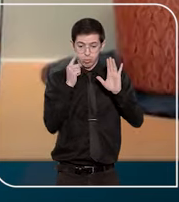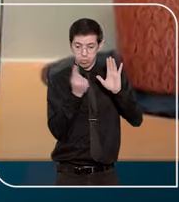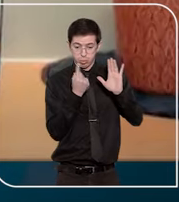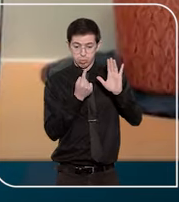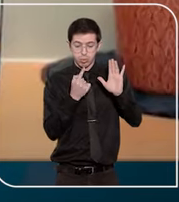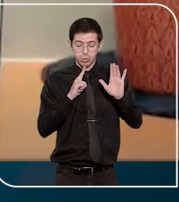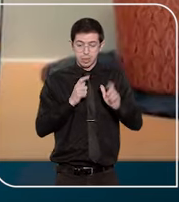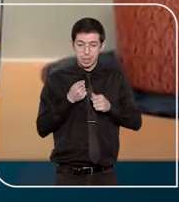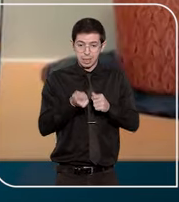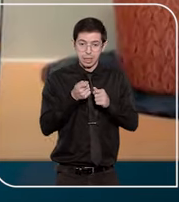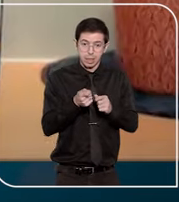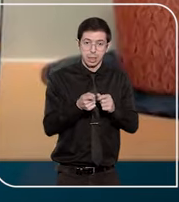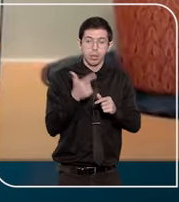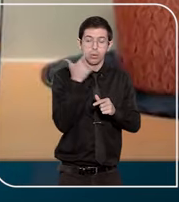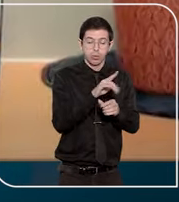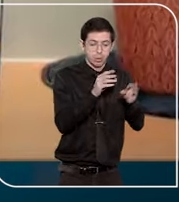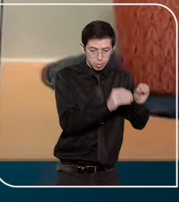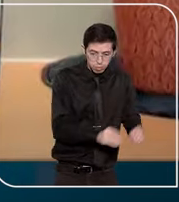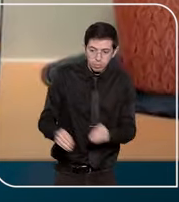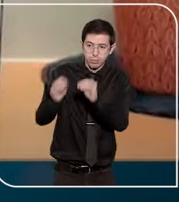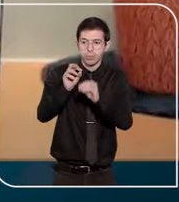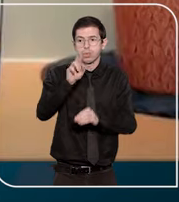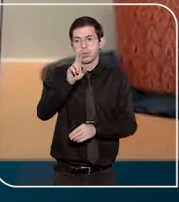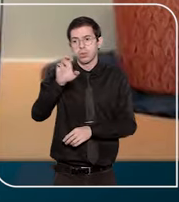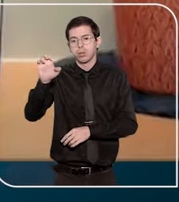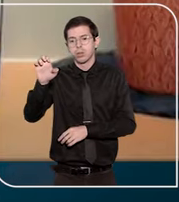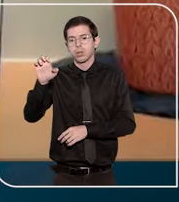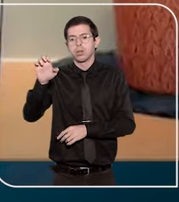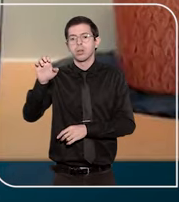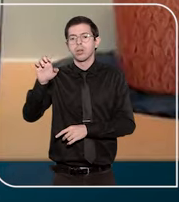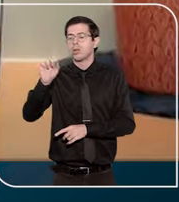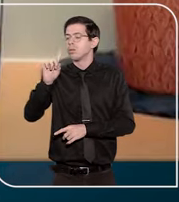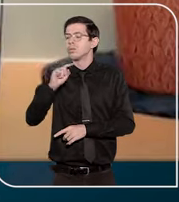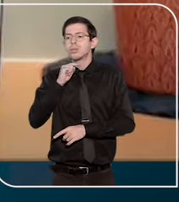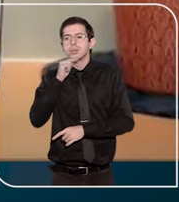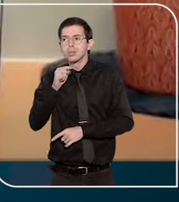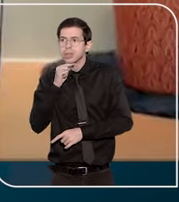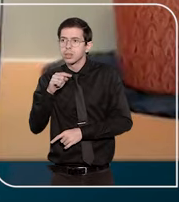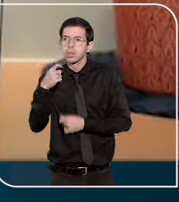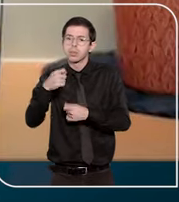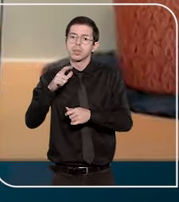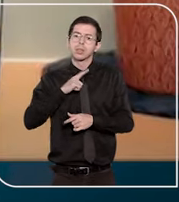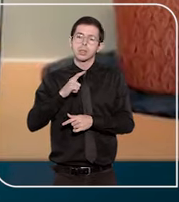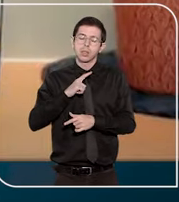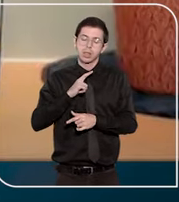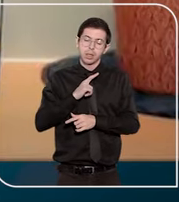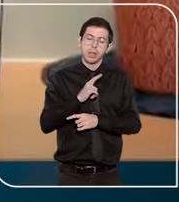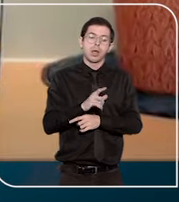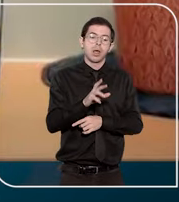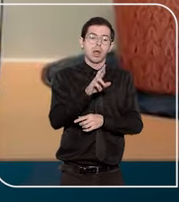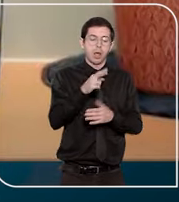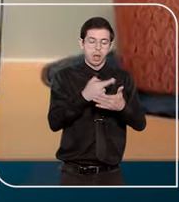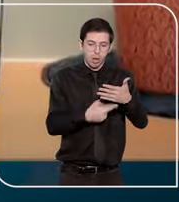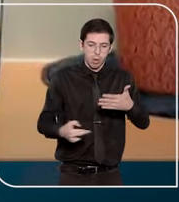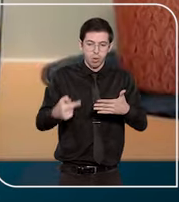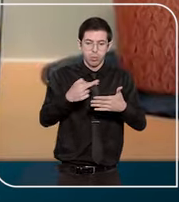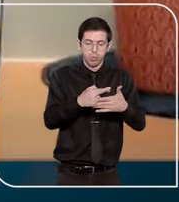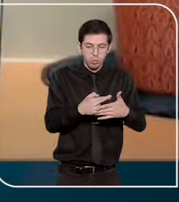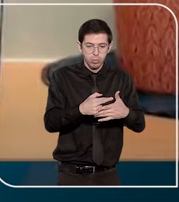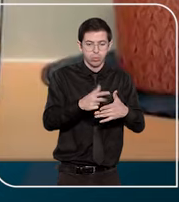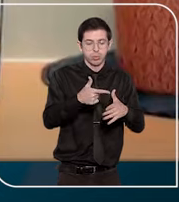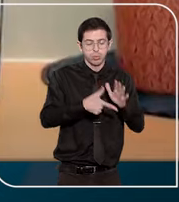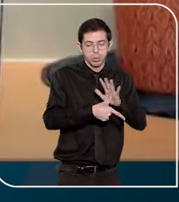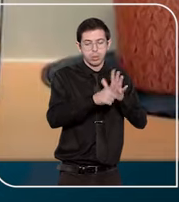interpor o recurso extraordinário. Não adianta. Tem que haver interposição do recurso ordinário, cabível ali, que é um agravo interno, um